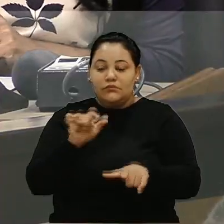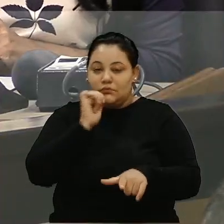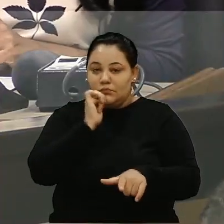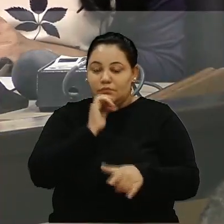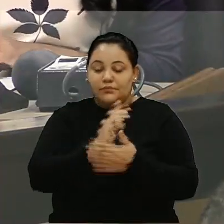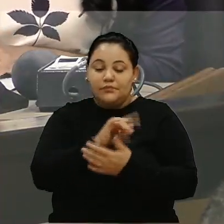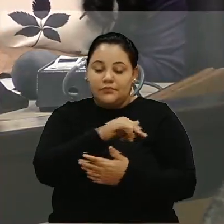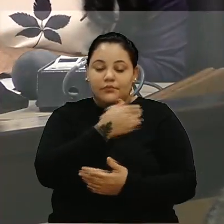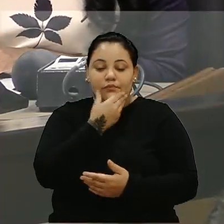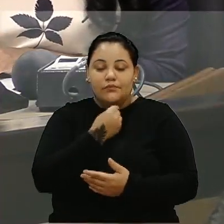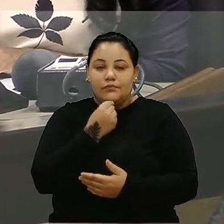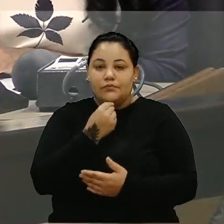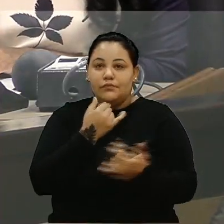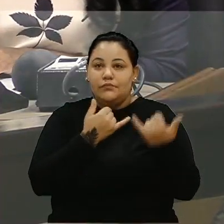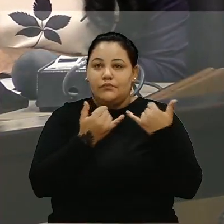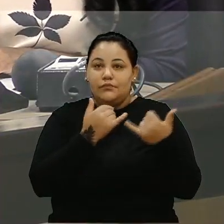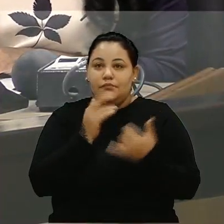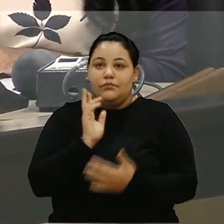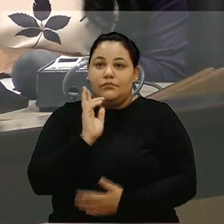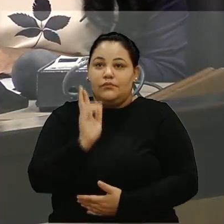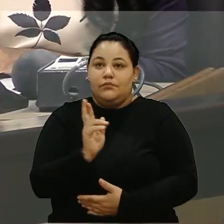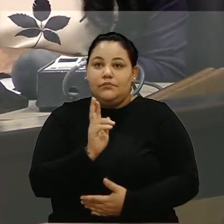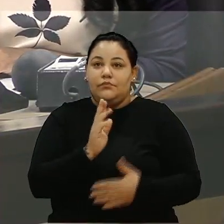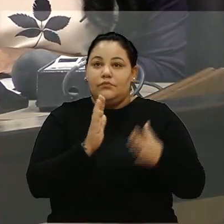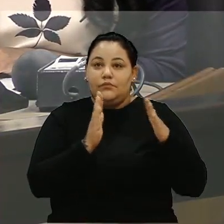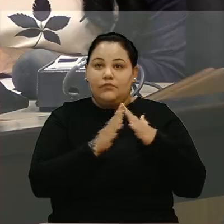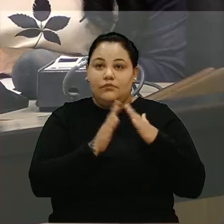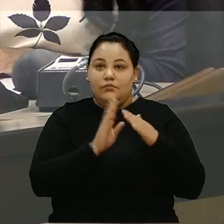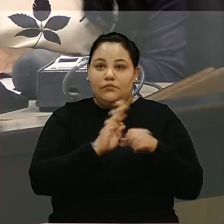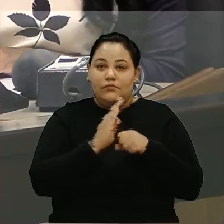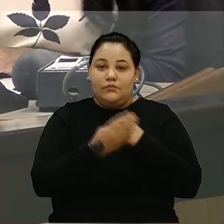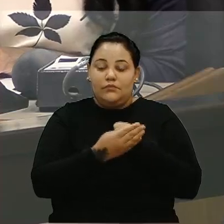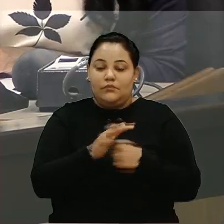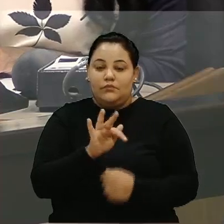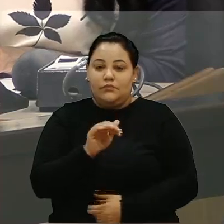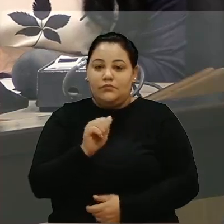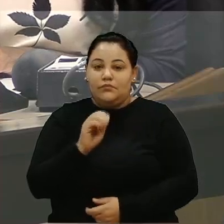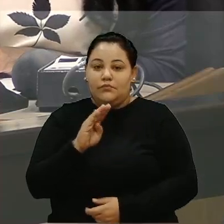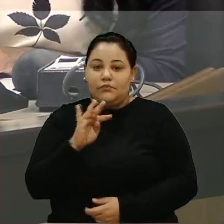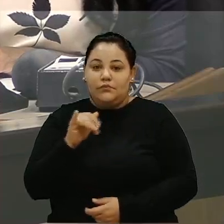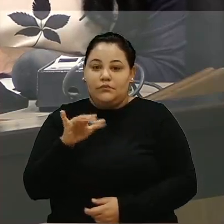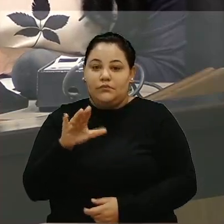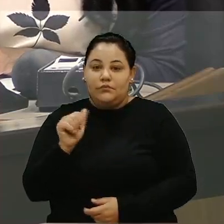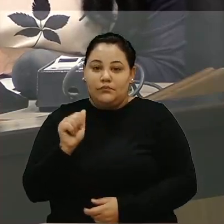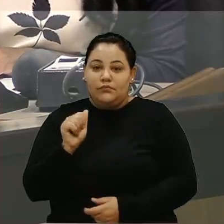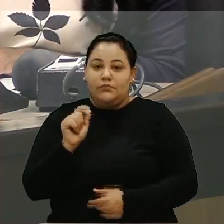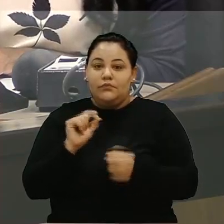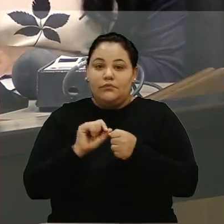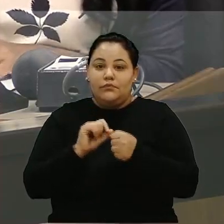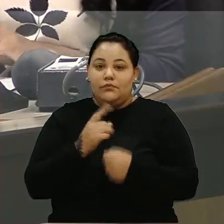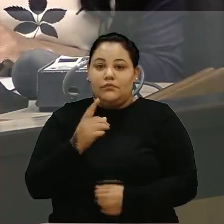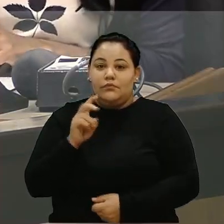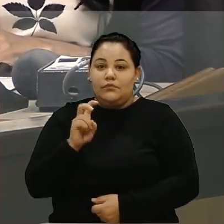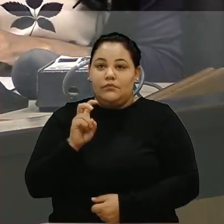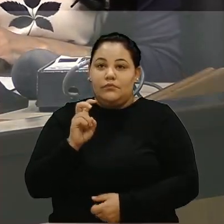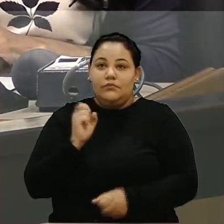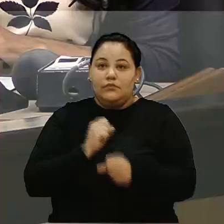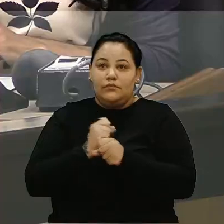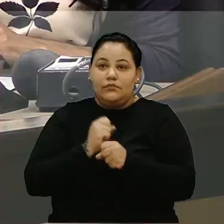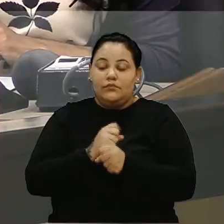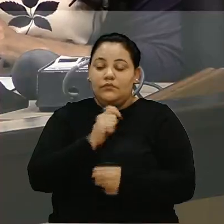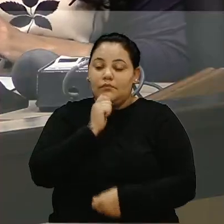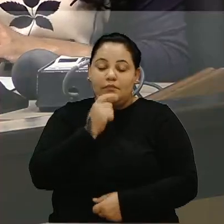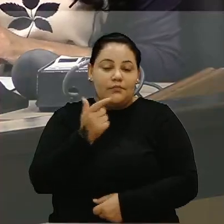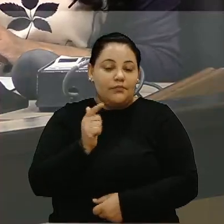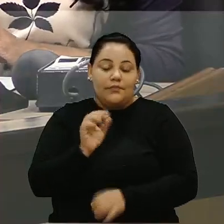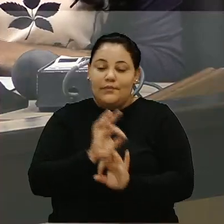representação, mora lá no bairro Fátima e conversando com ele, faz 15 anos que a gente não tem representante de Caxias do